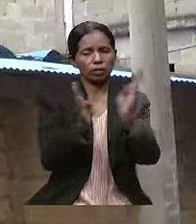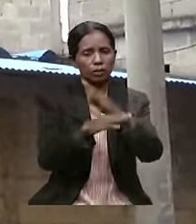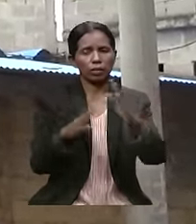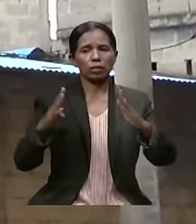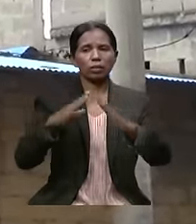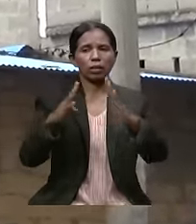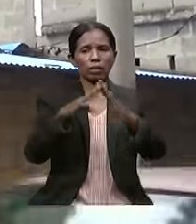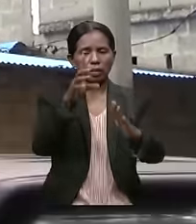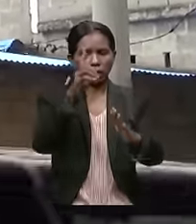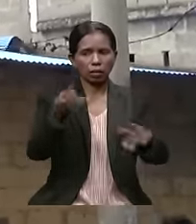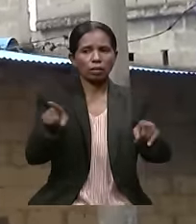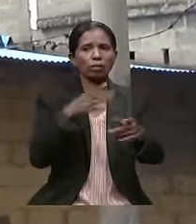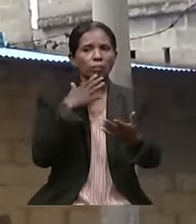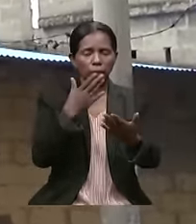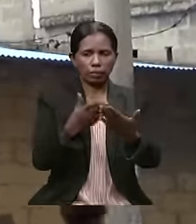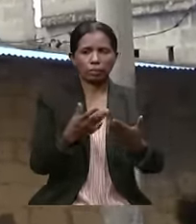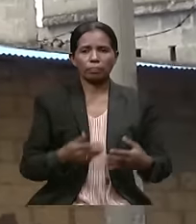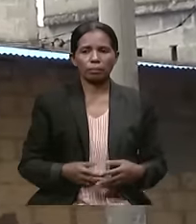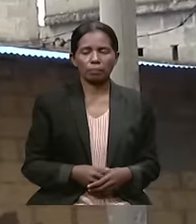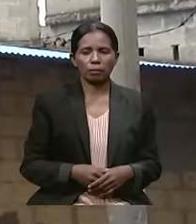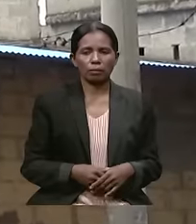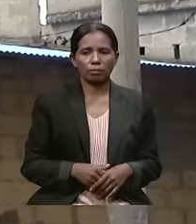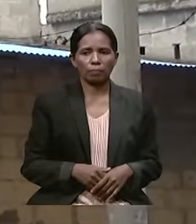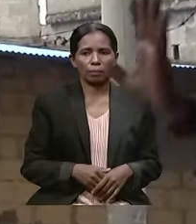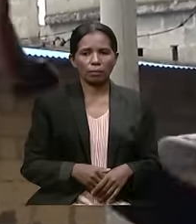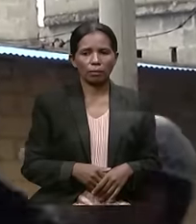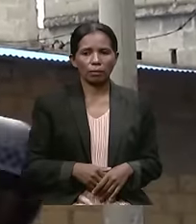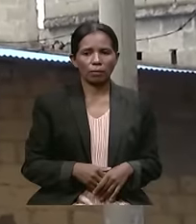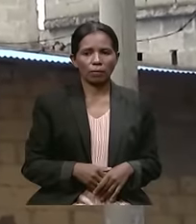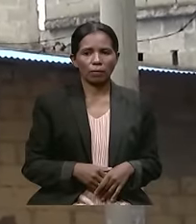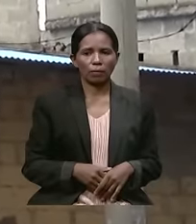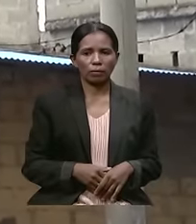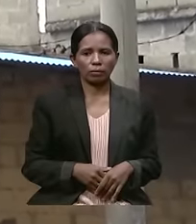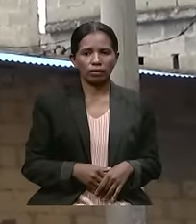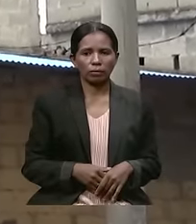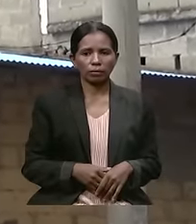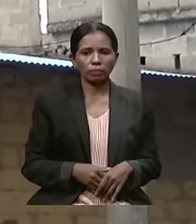Cidade de Ili, sai organizado no Saudável. Damião Gonçalves, Tomás Soares, GMN.